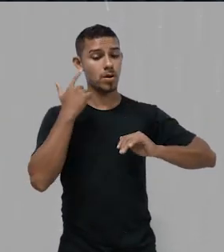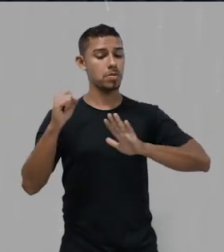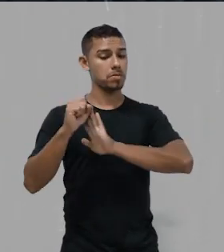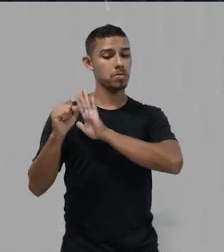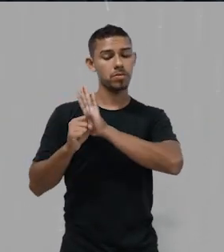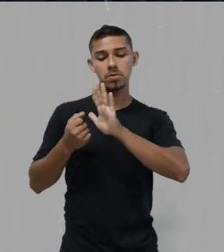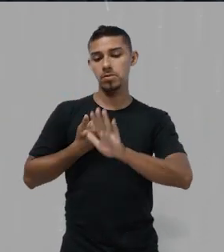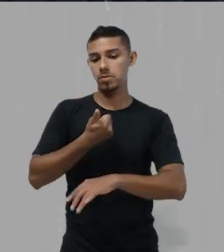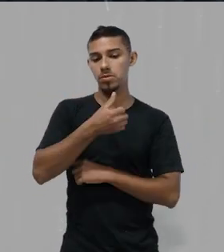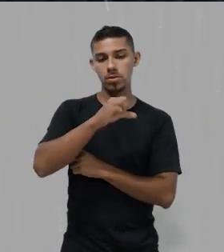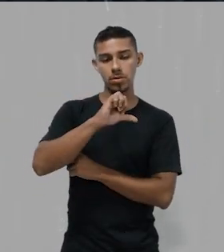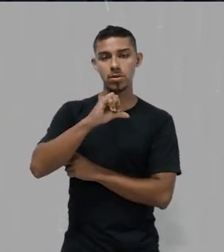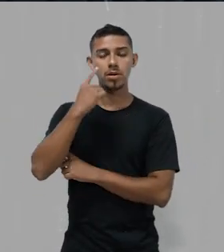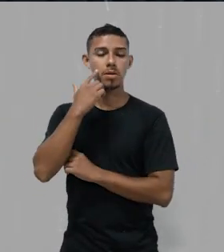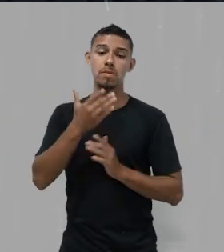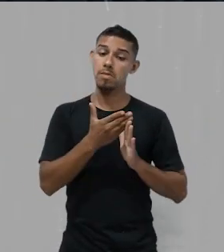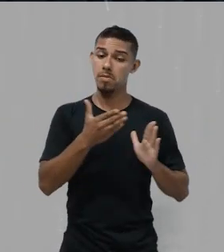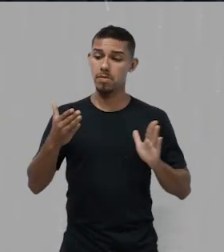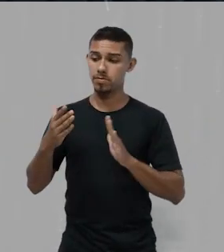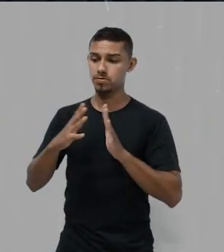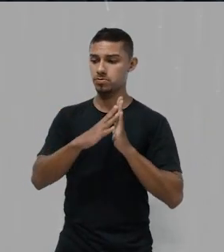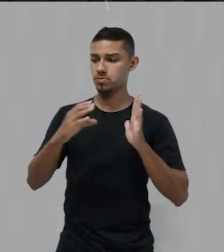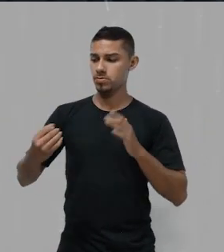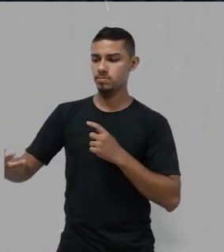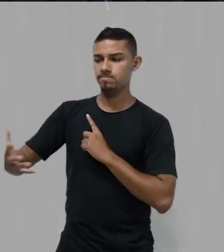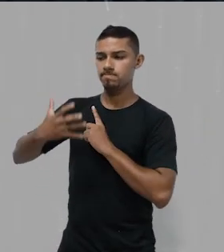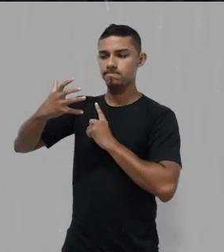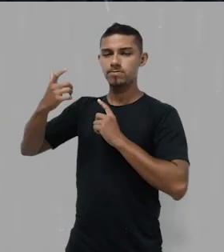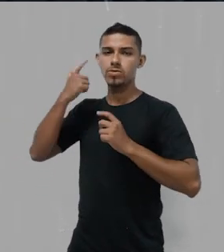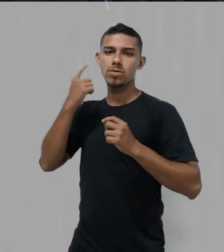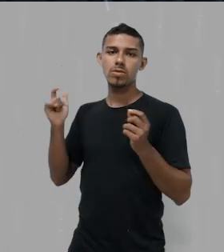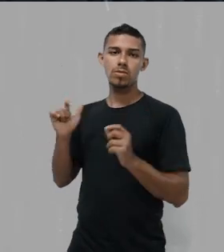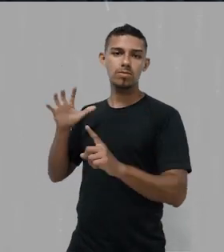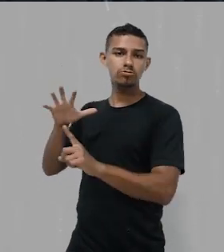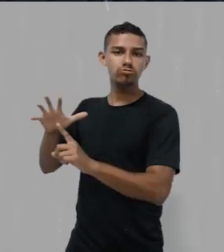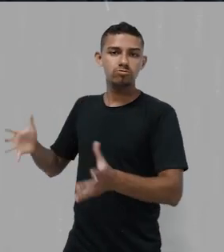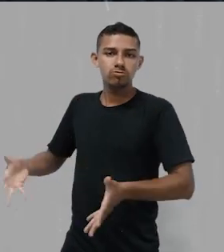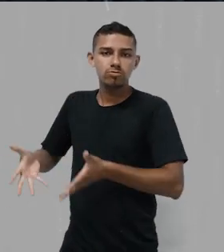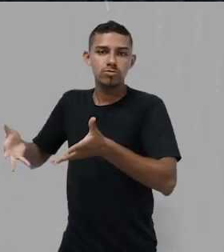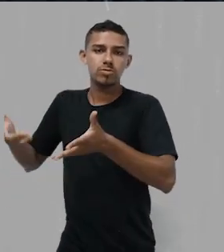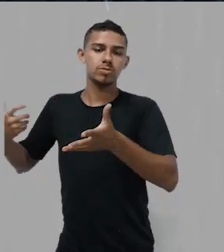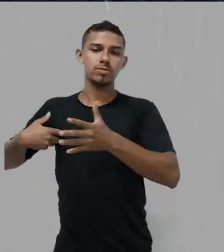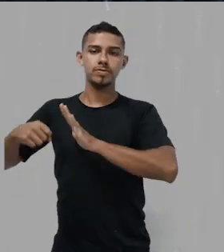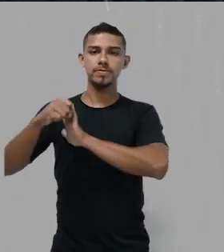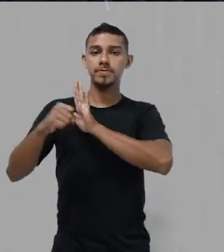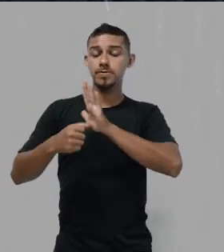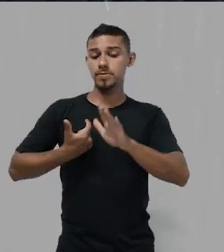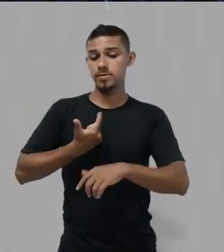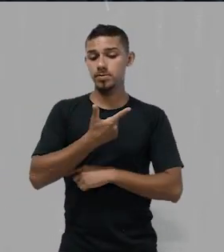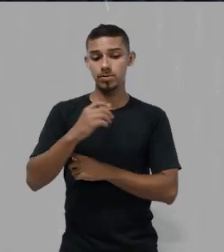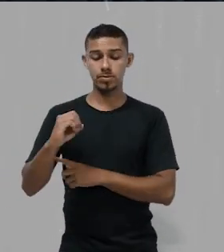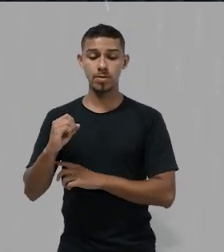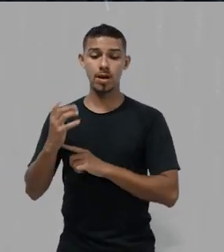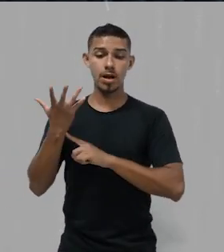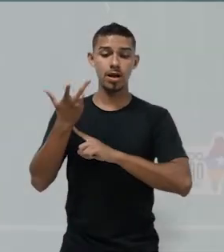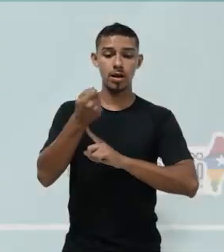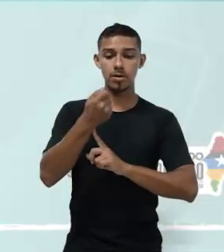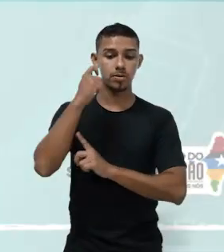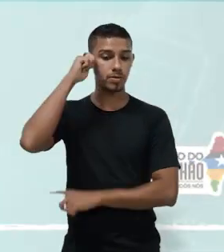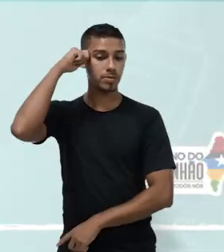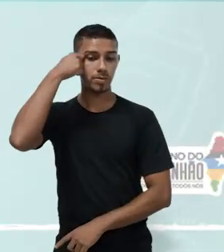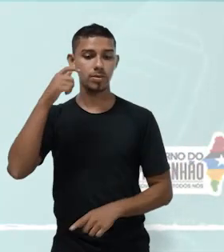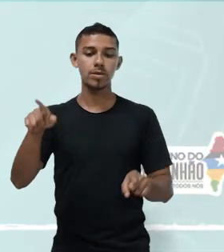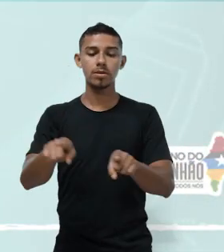pintores no século XX para criar as vanguardas europeias. No caso do cubismo, além da arte africana, você tem o trabalho